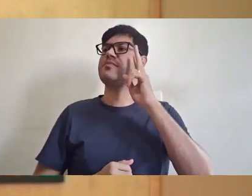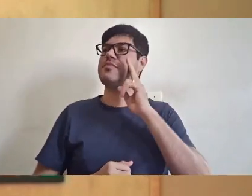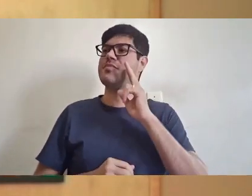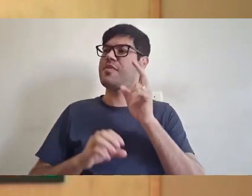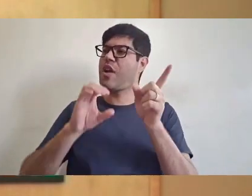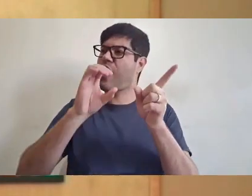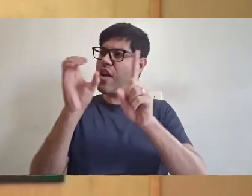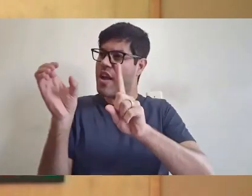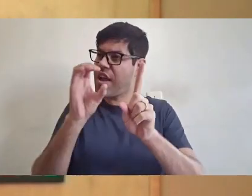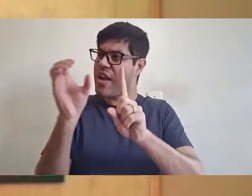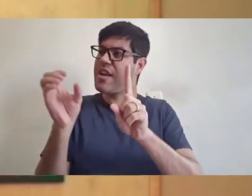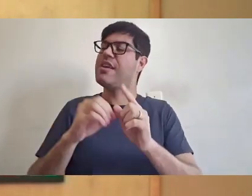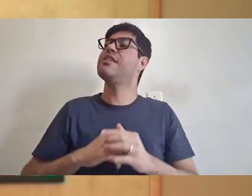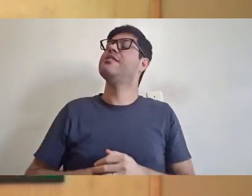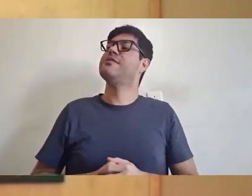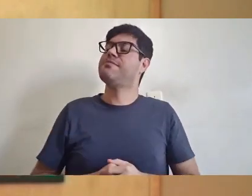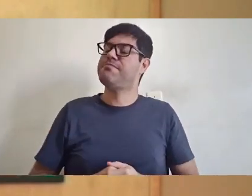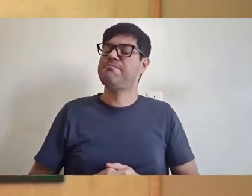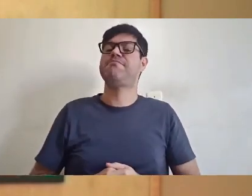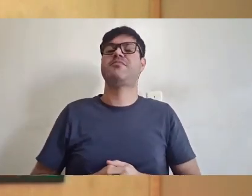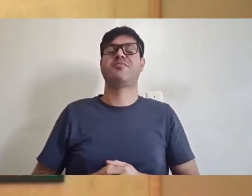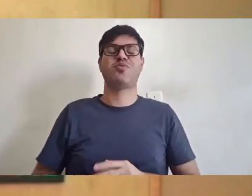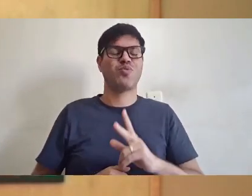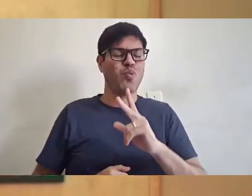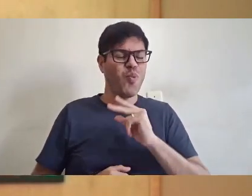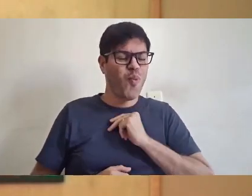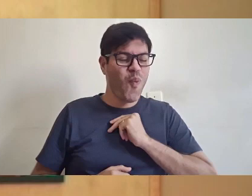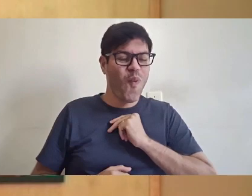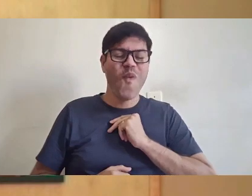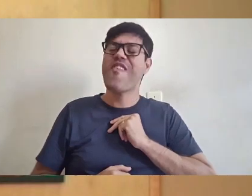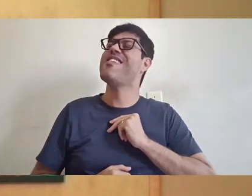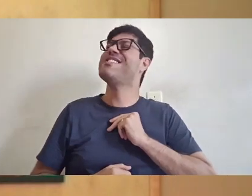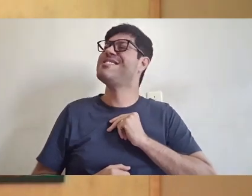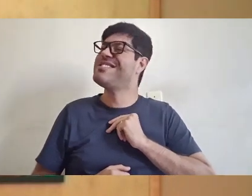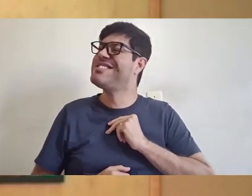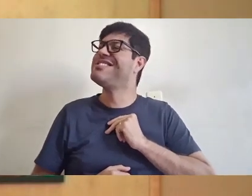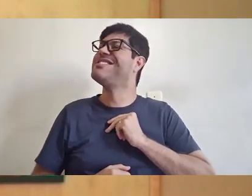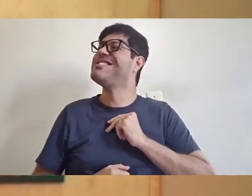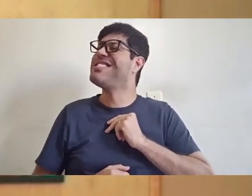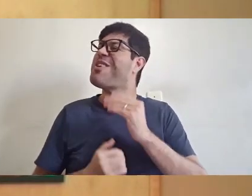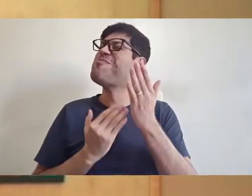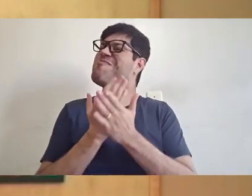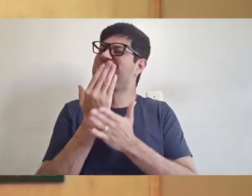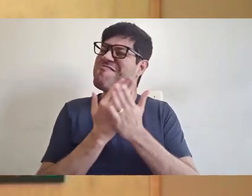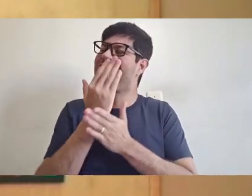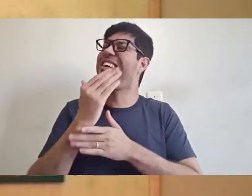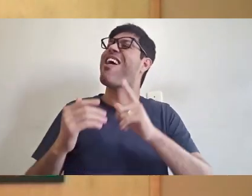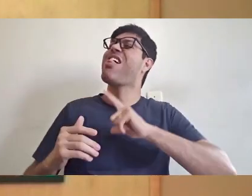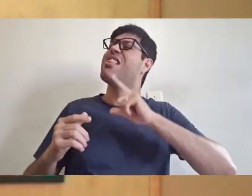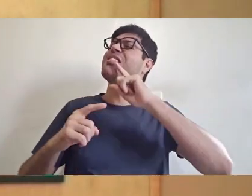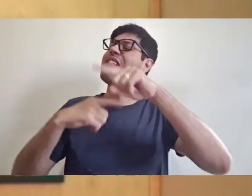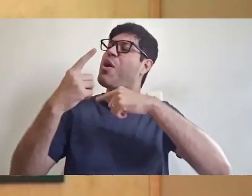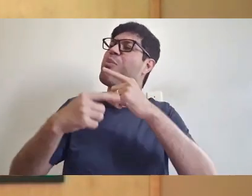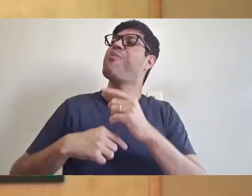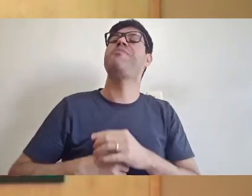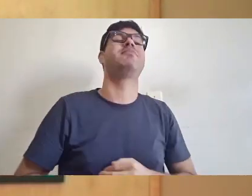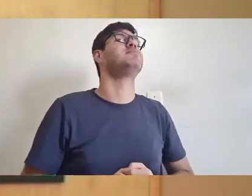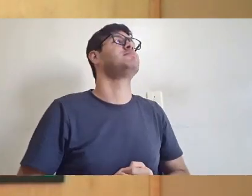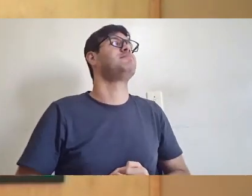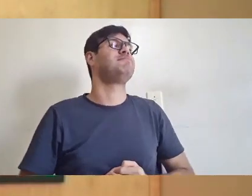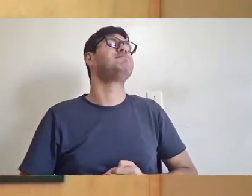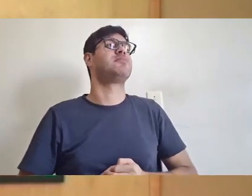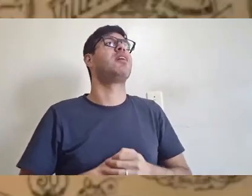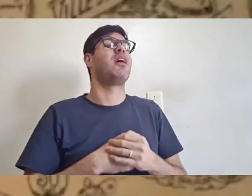sei? Isso, Leões do Rádio. Nossa, eu não era leão ainda, não deu para participar dessa, participei depois. Eu fui